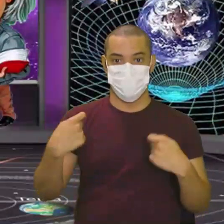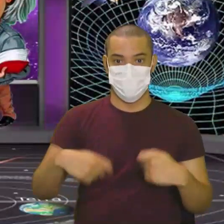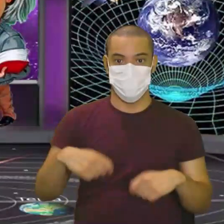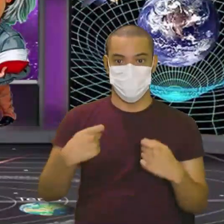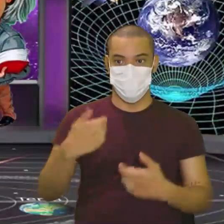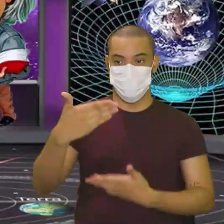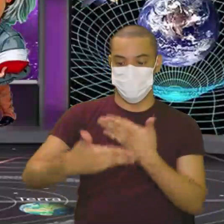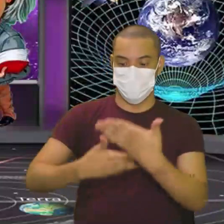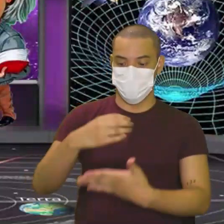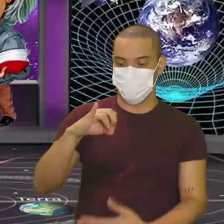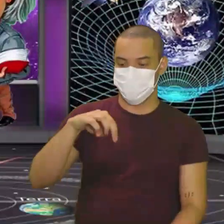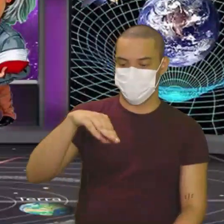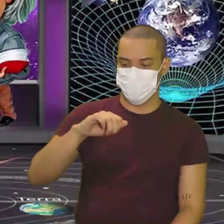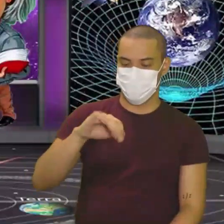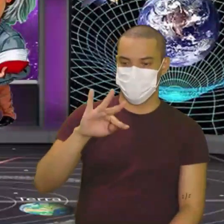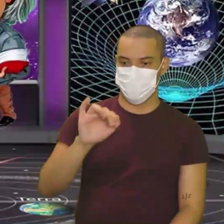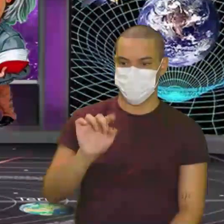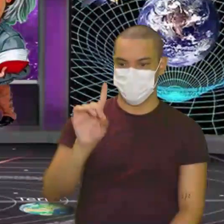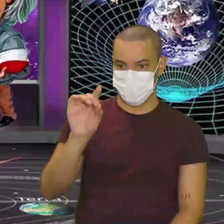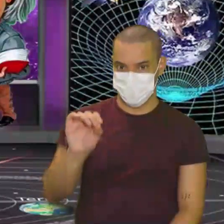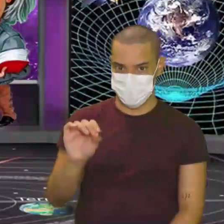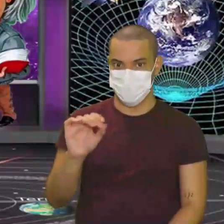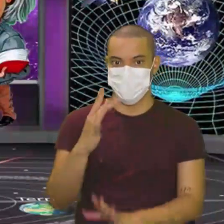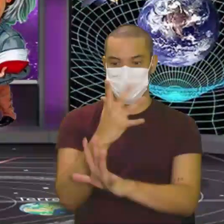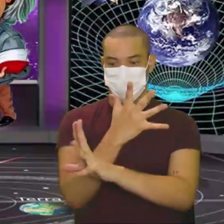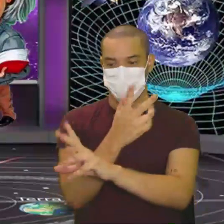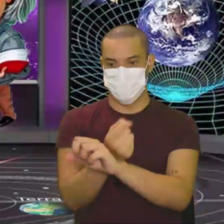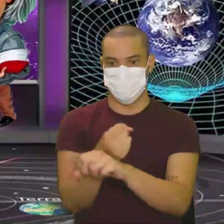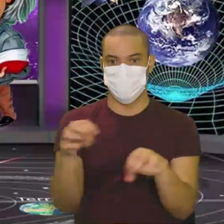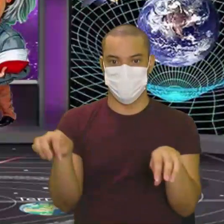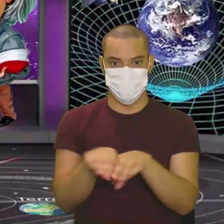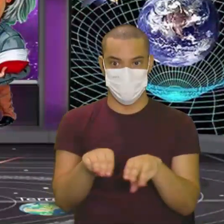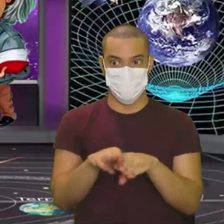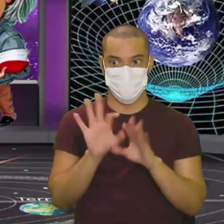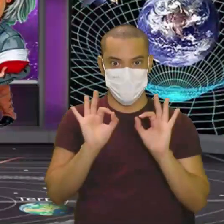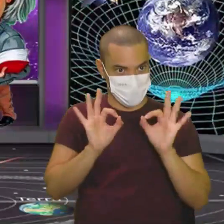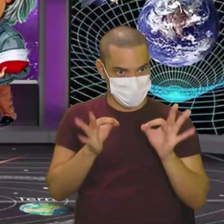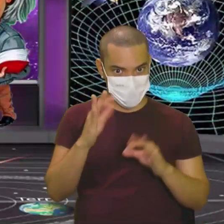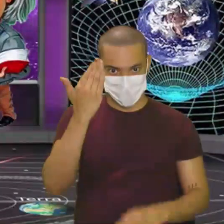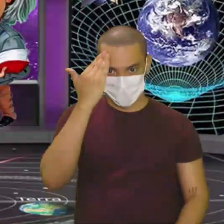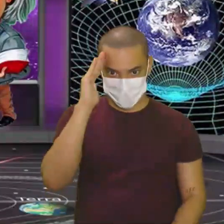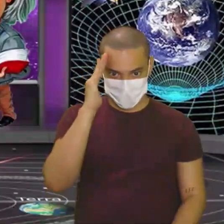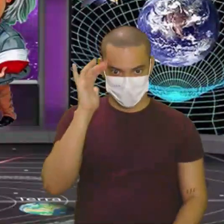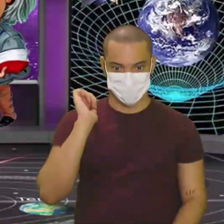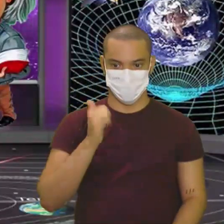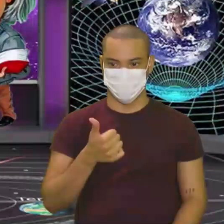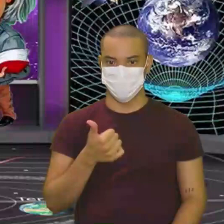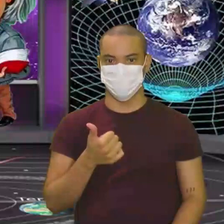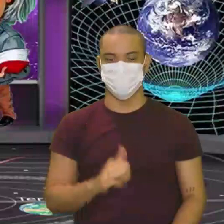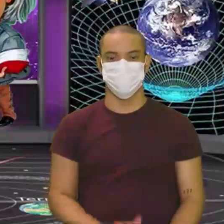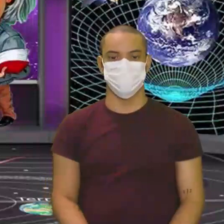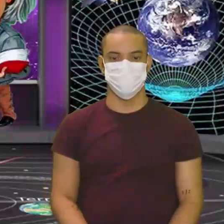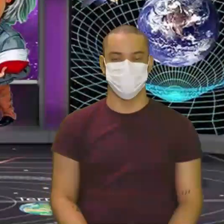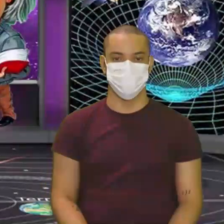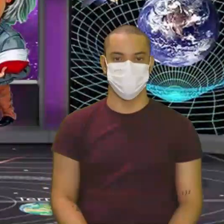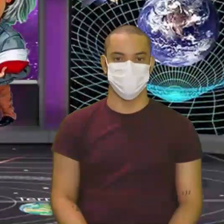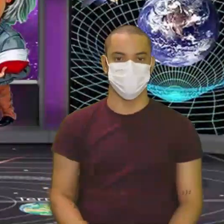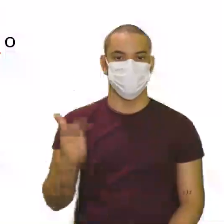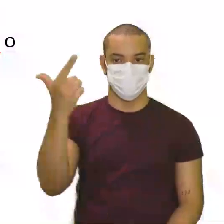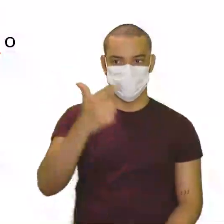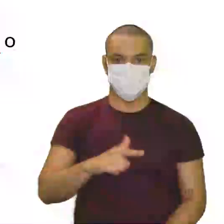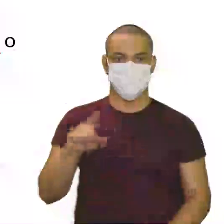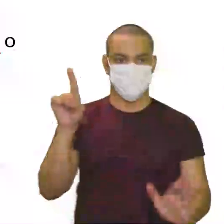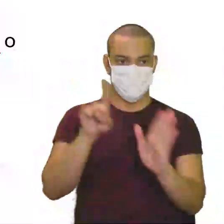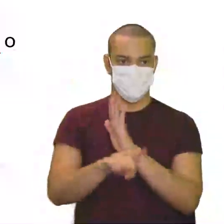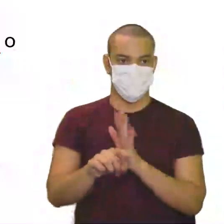que imantado ou seja ter propriedades de atração magnética entendido isso fechou vamos aí para mais